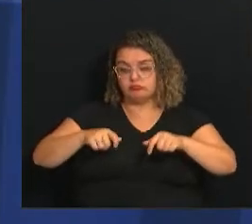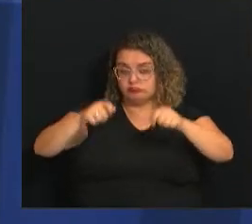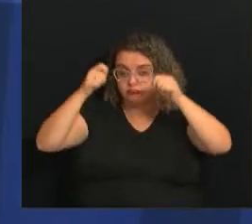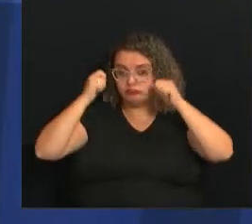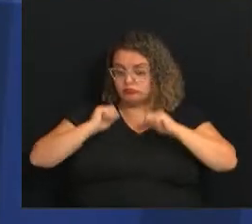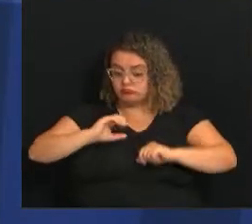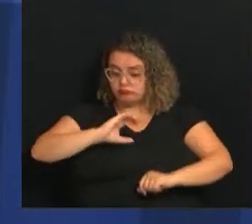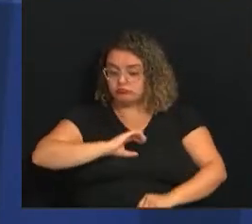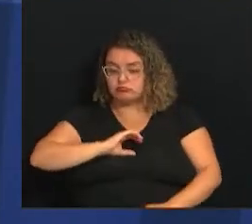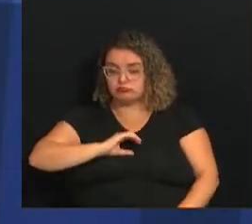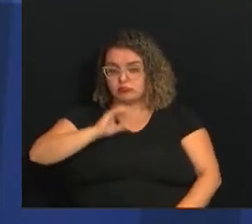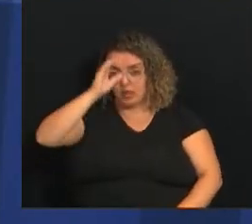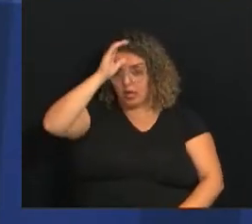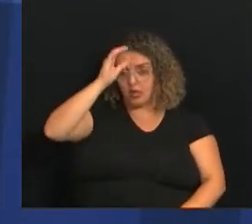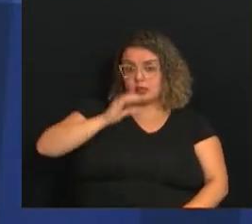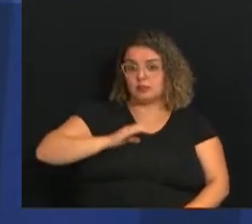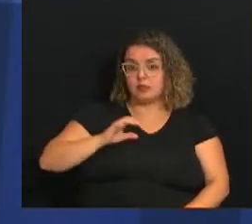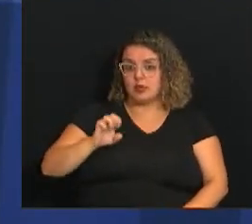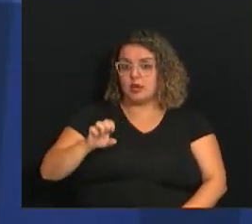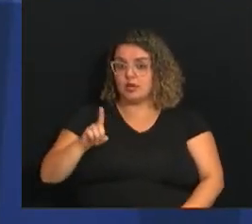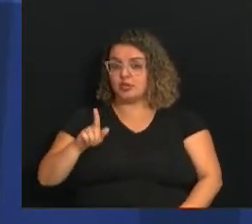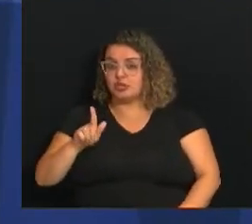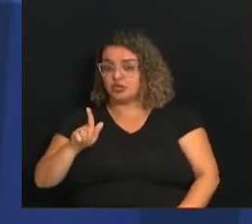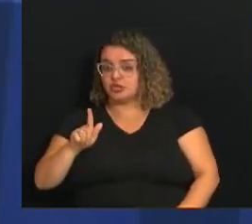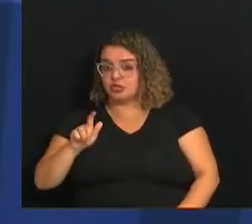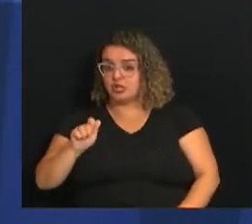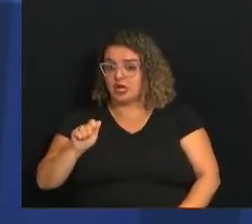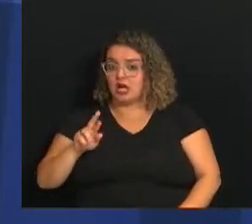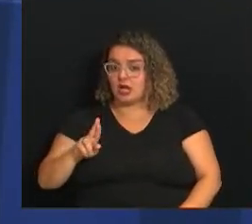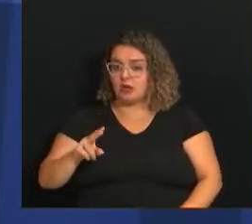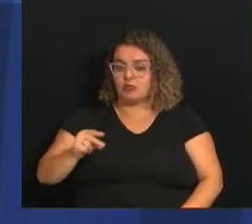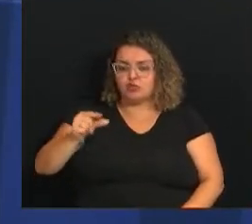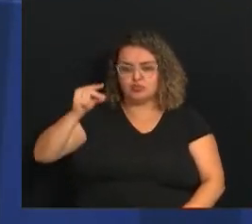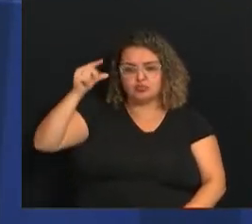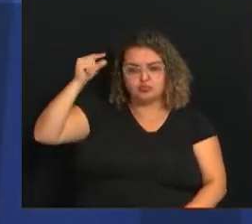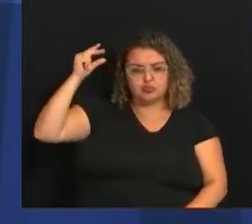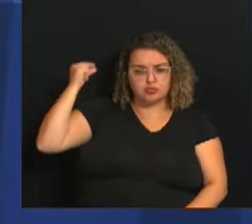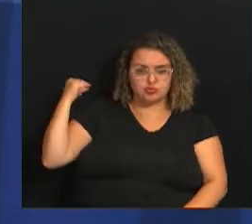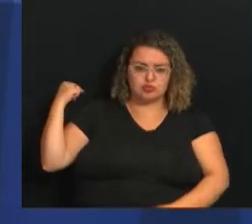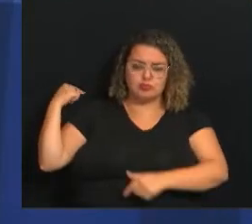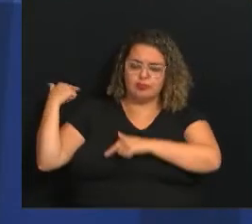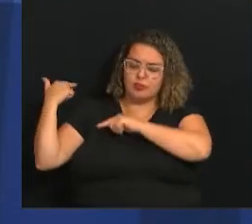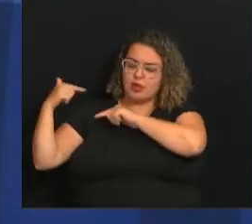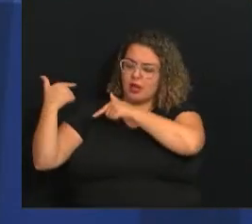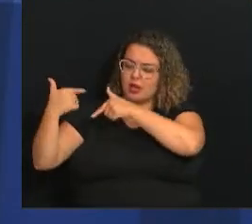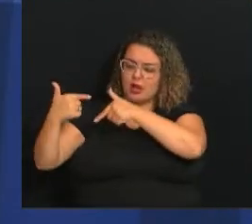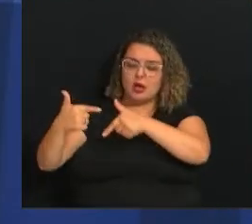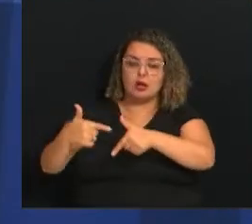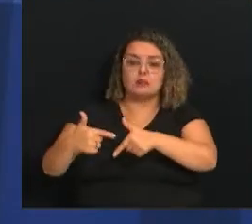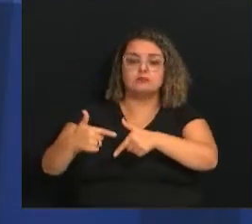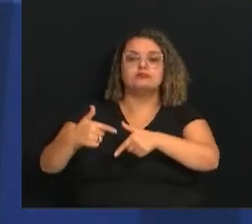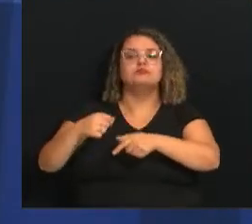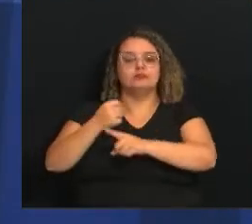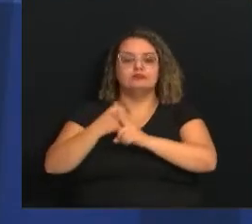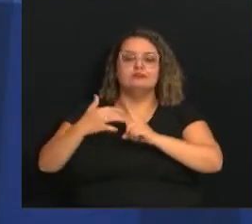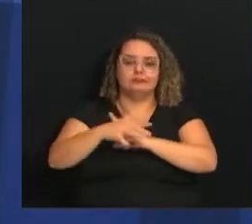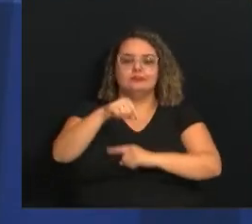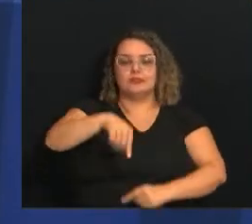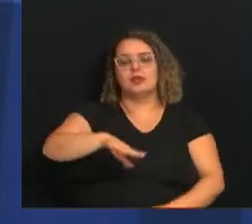ao Edgar Silva Garbage, que tem décadas de atuação em projetos sociais aqui na cidade.